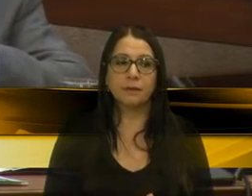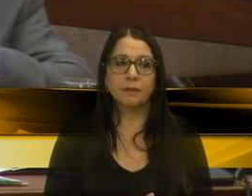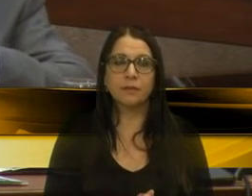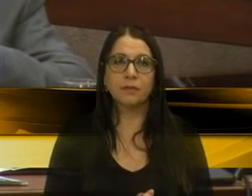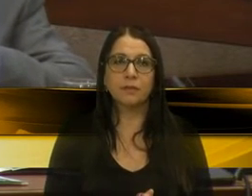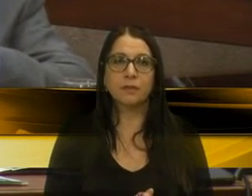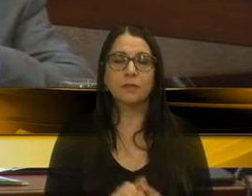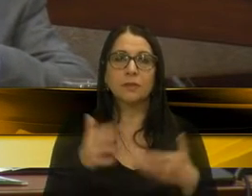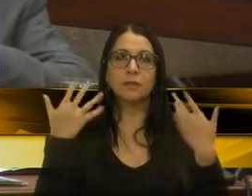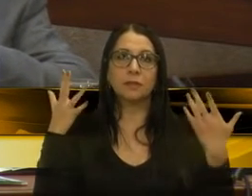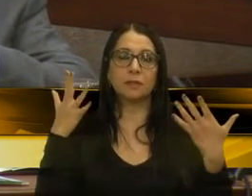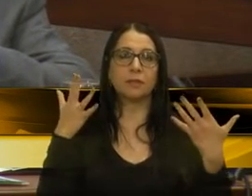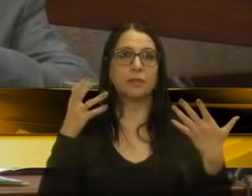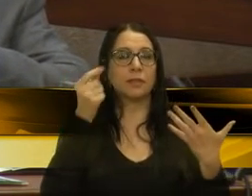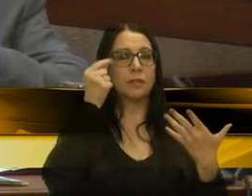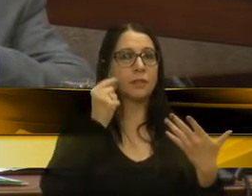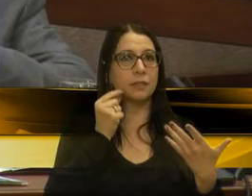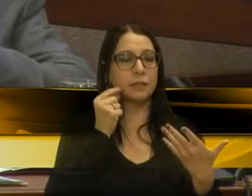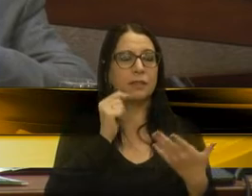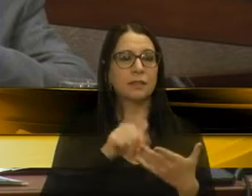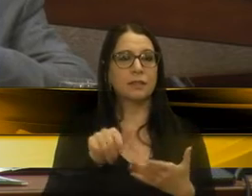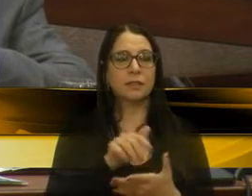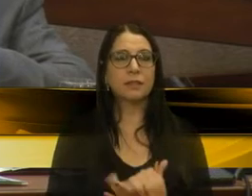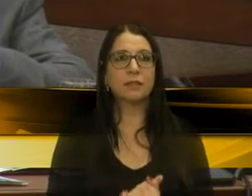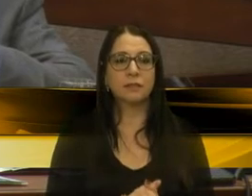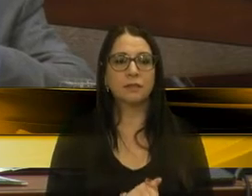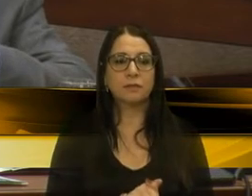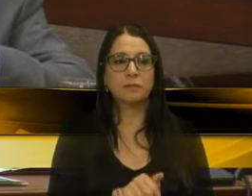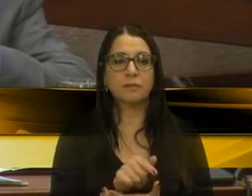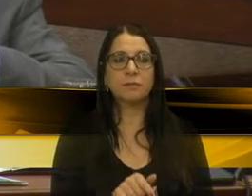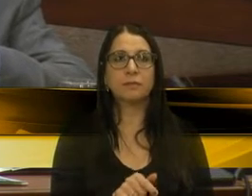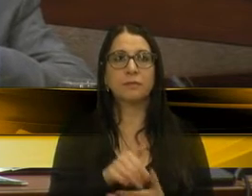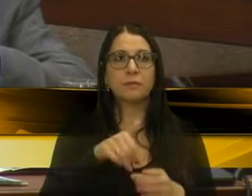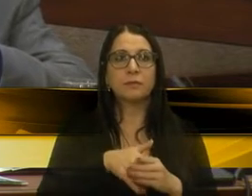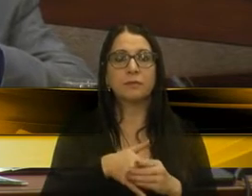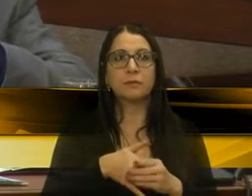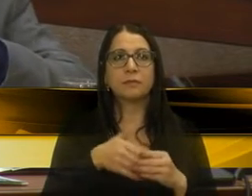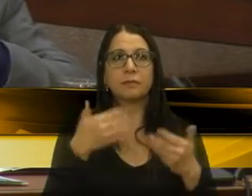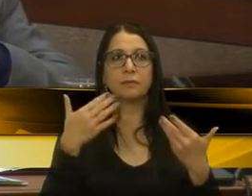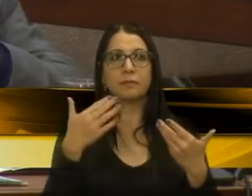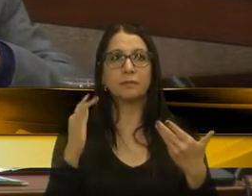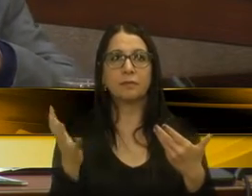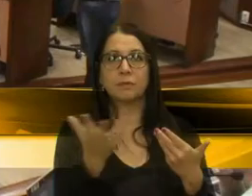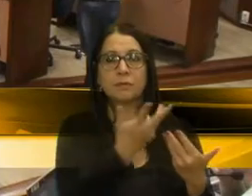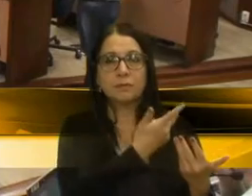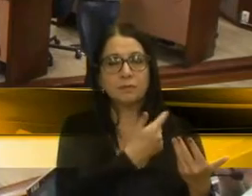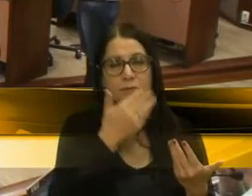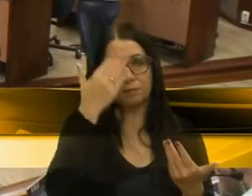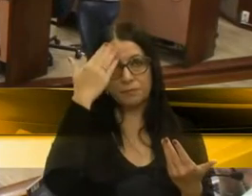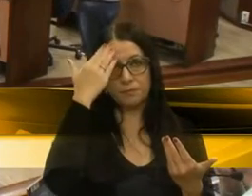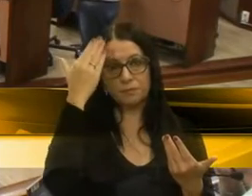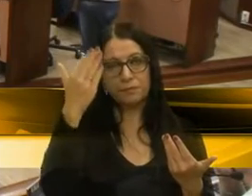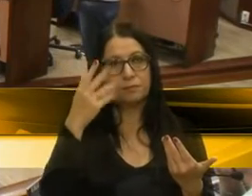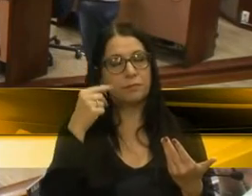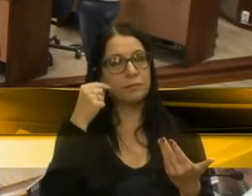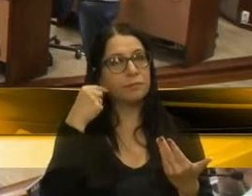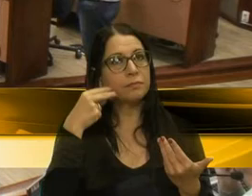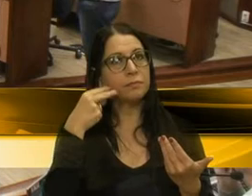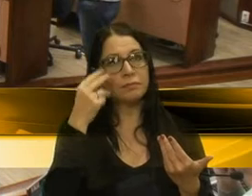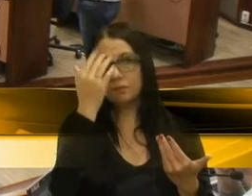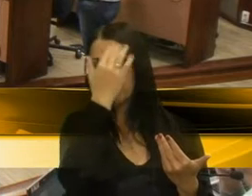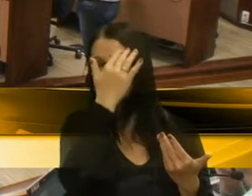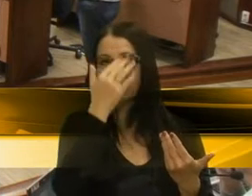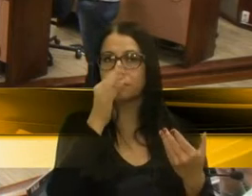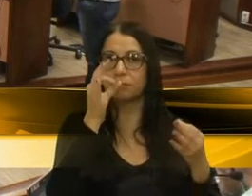Então, parabéns, Bandeira, e se Vossa Excelência concordar, que se faça um voto de pesar coletivo. Obrigado. Obrigado, vereador Adiló. Com